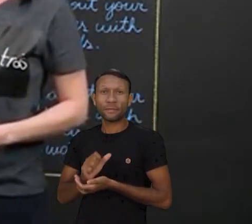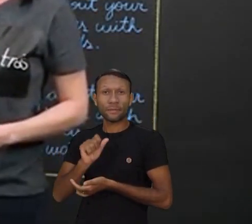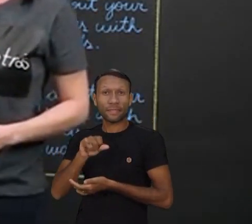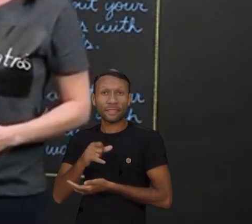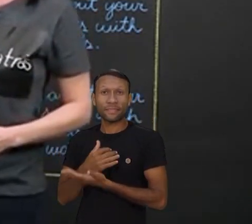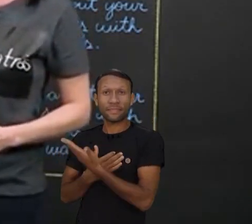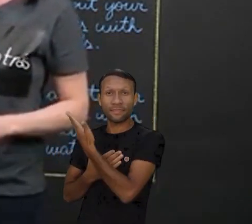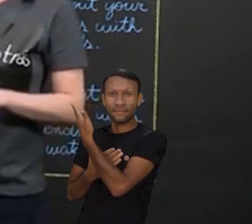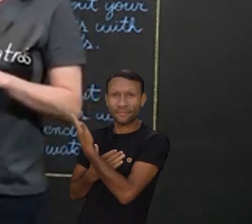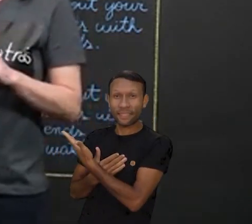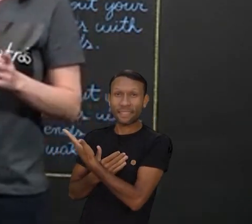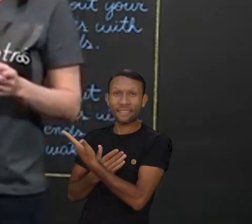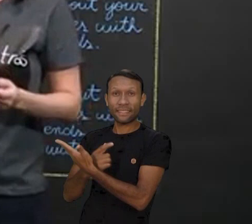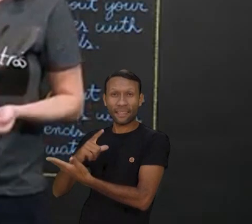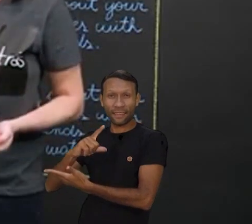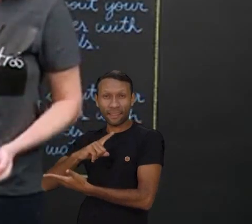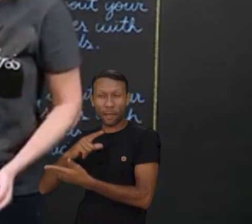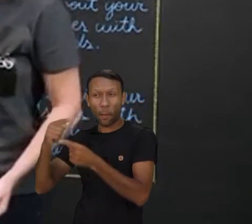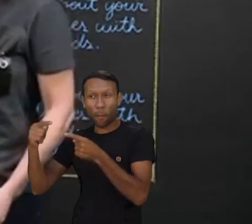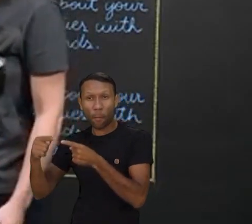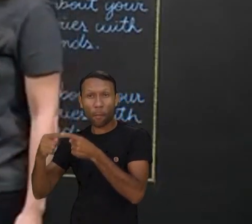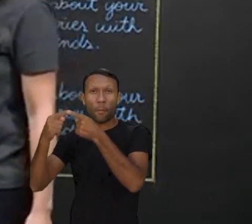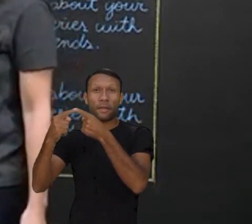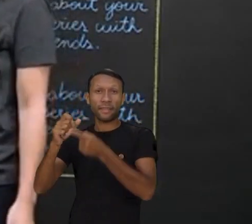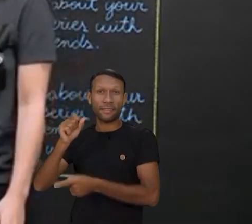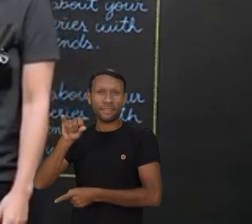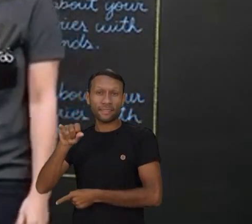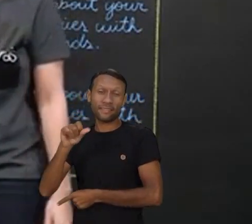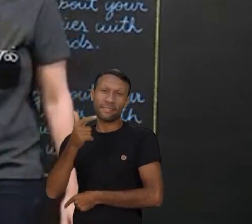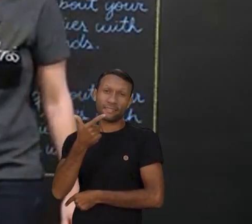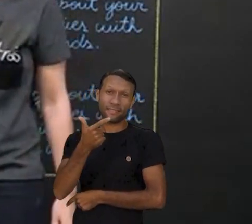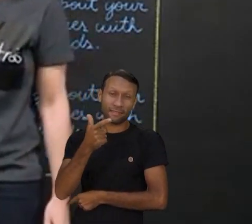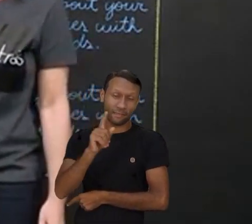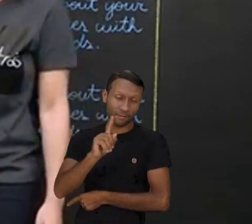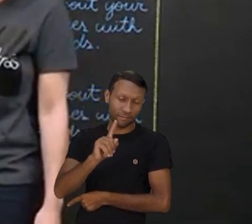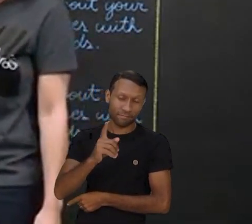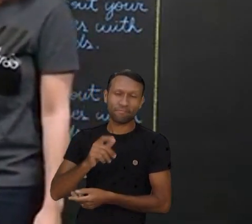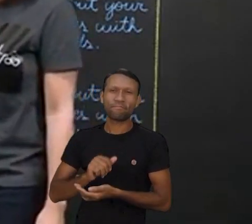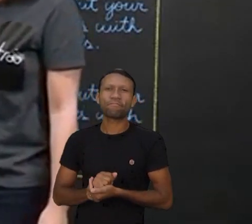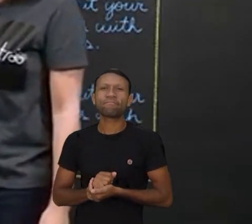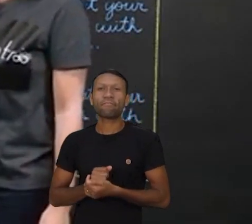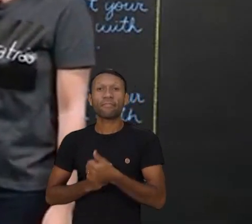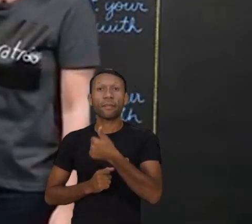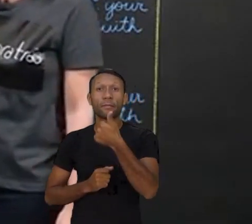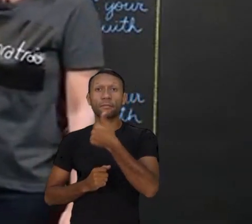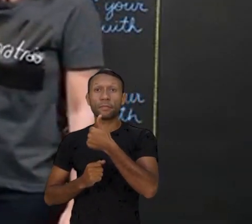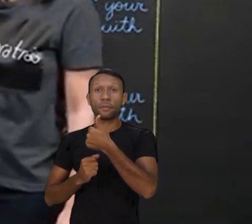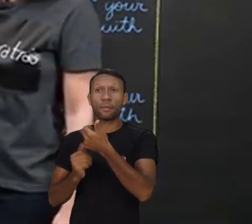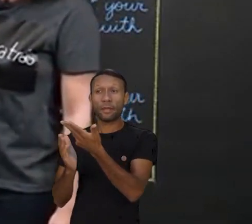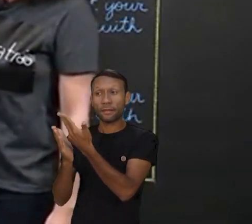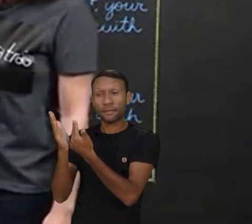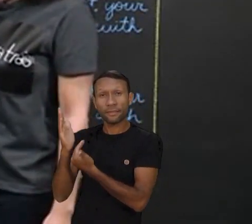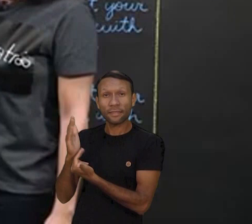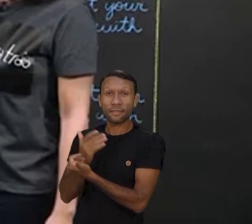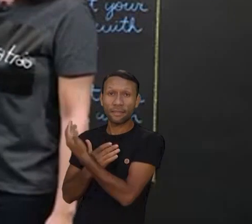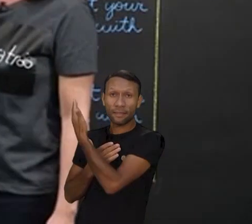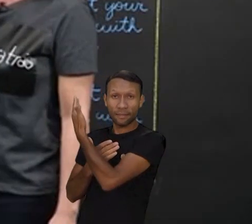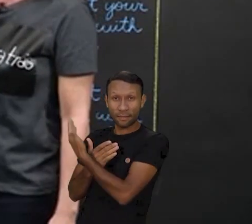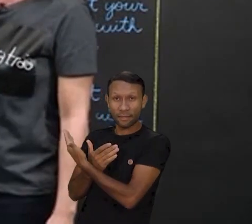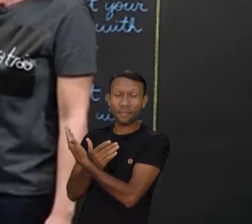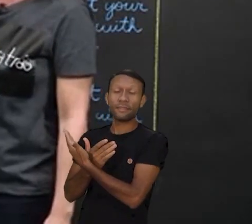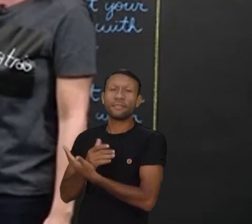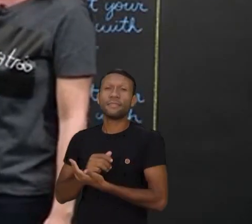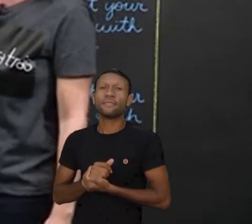alguma relação ali com o meme ou não. Vamos começar aqui com o primeiro cartão, que é When you